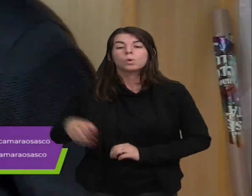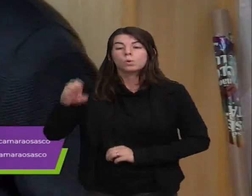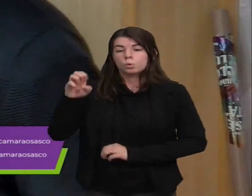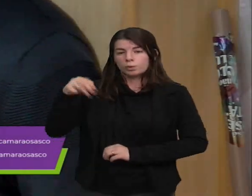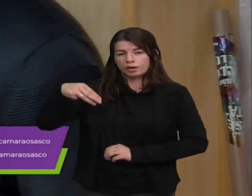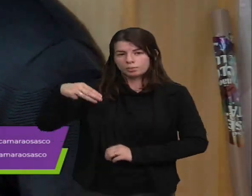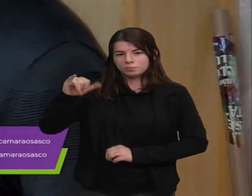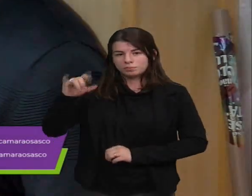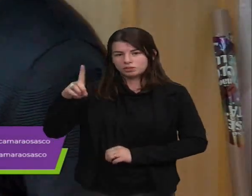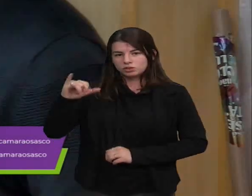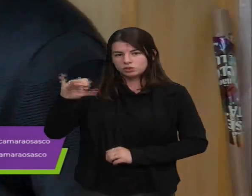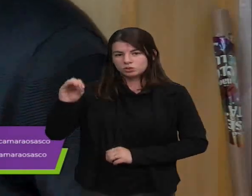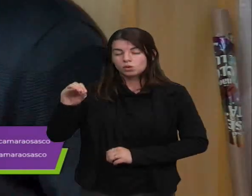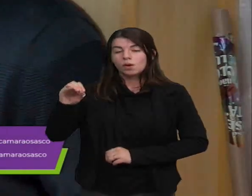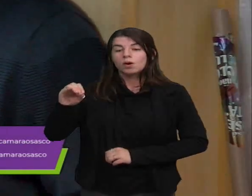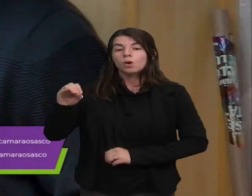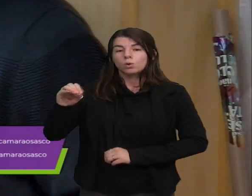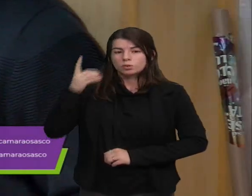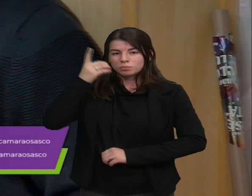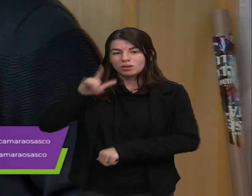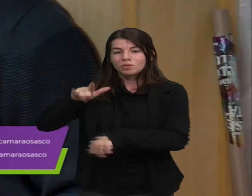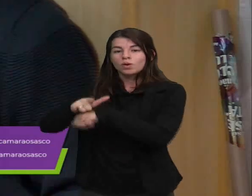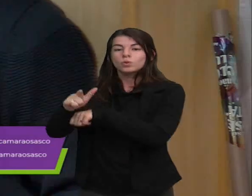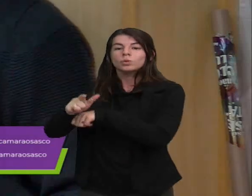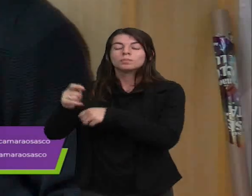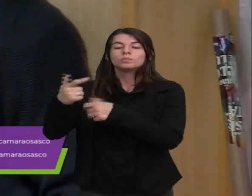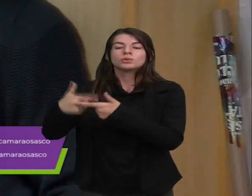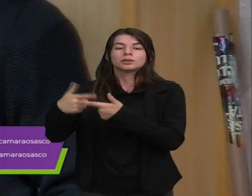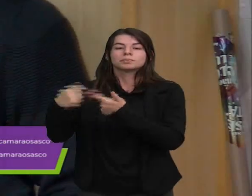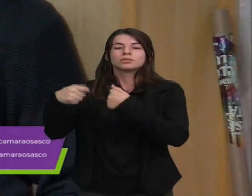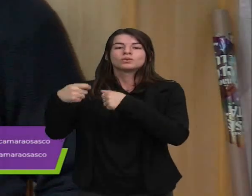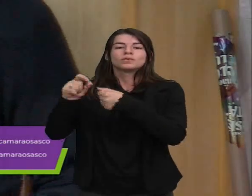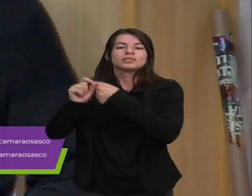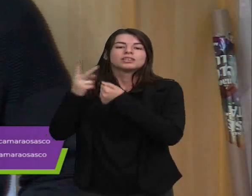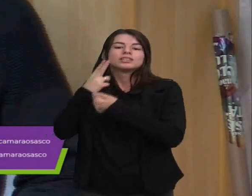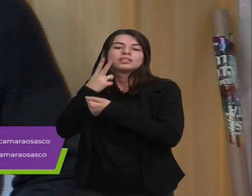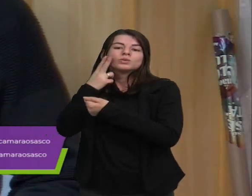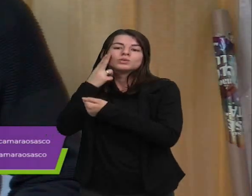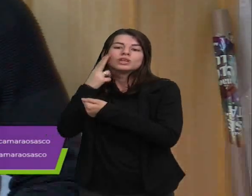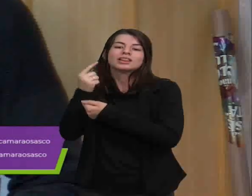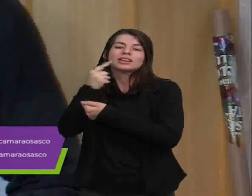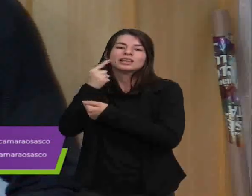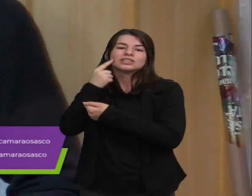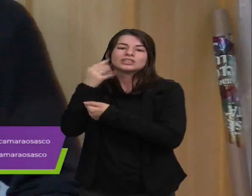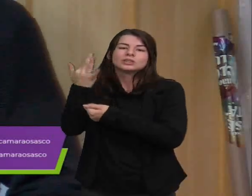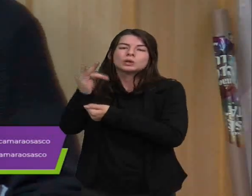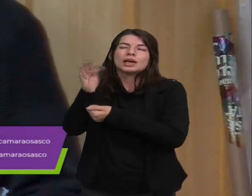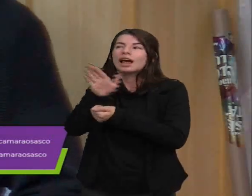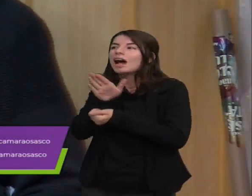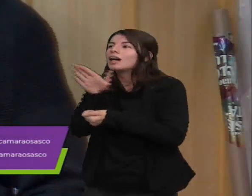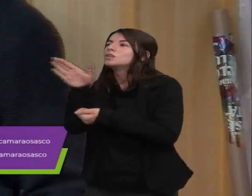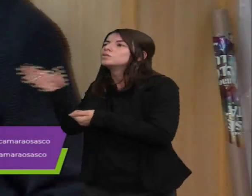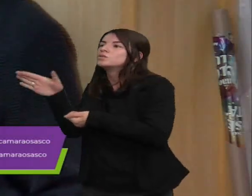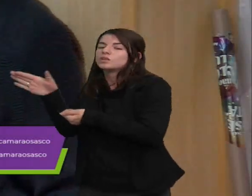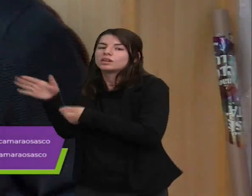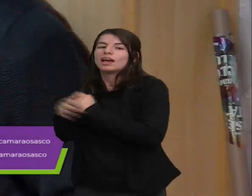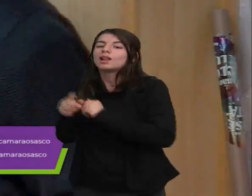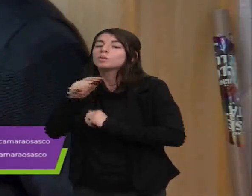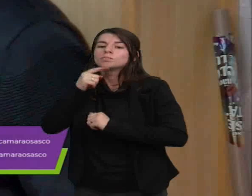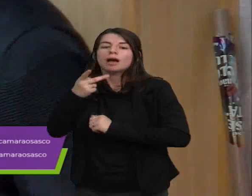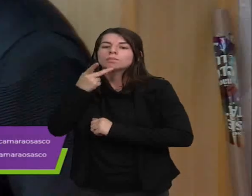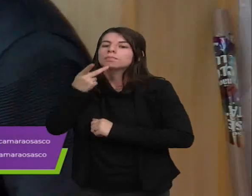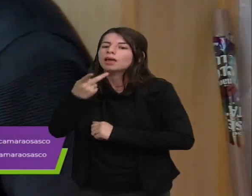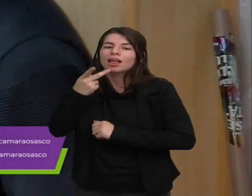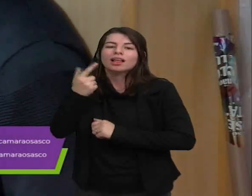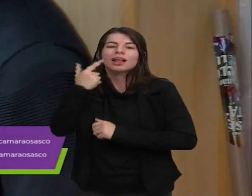cirurgia na boca agora depois há cinco horas por causa de um dente que ele começou a interdoer foi até o dentista ter que fazer então não está conseguindo falar está com a boca